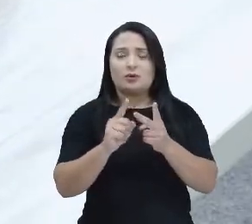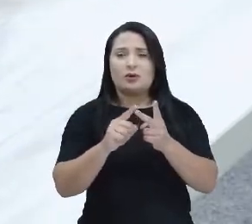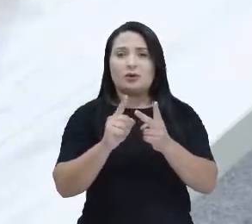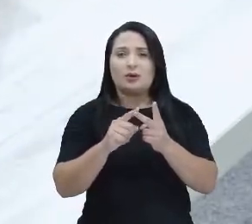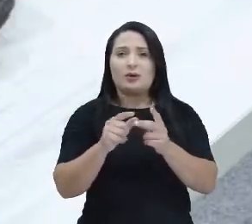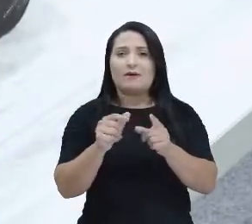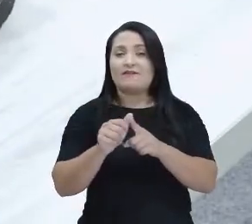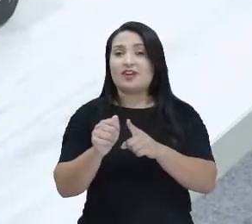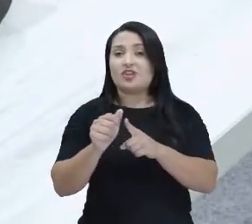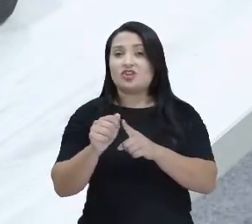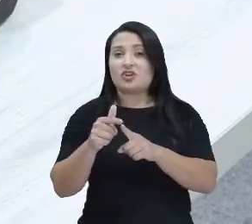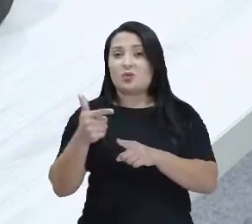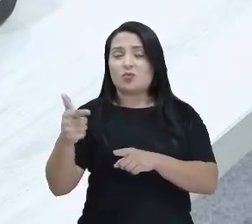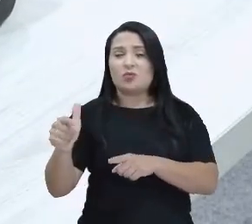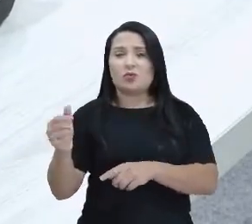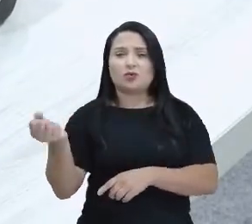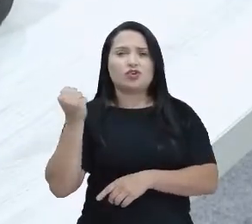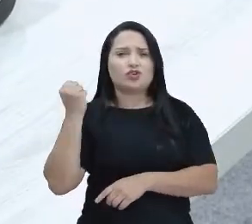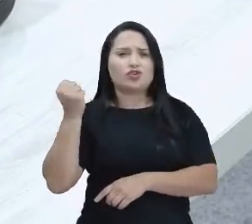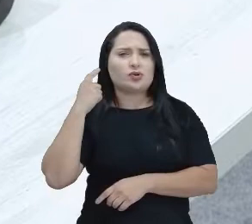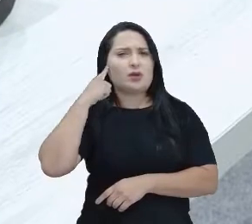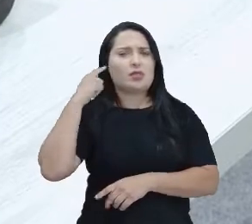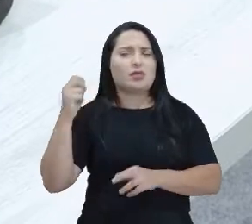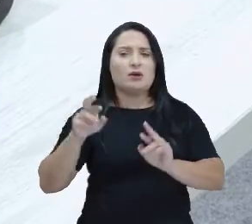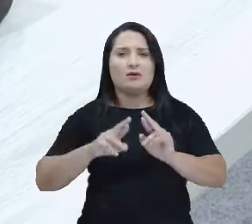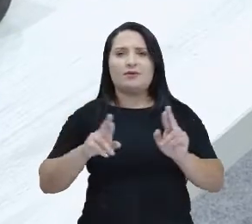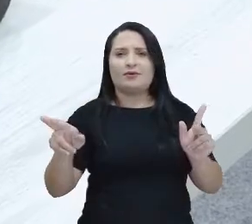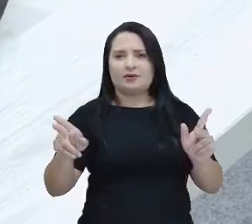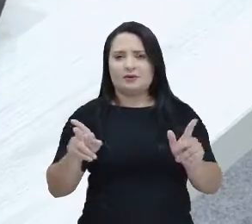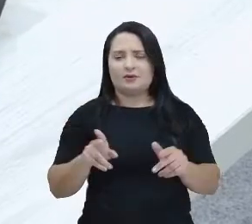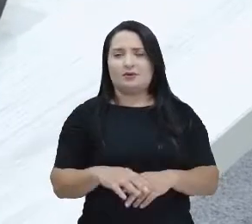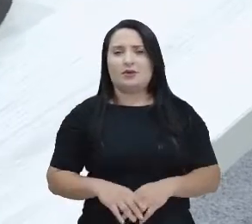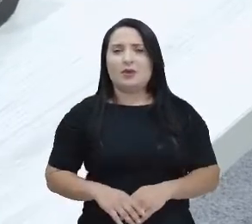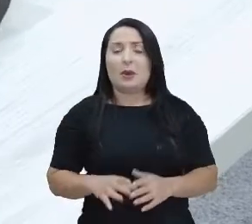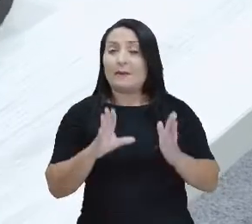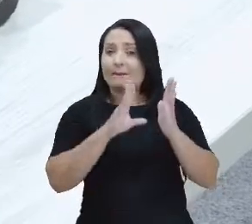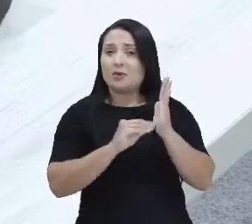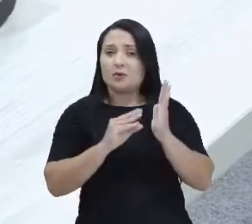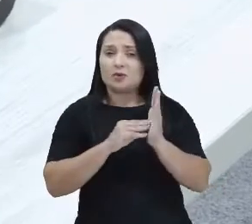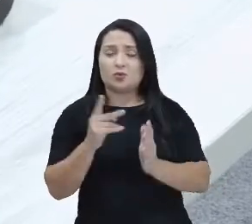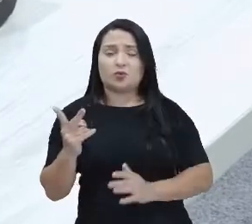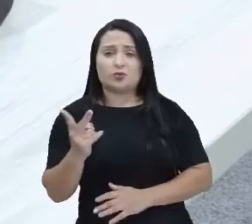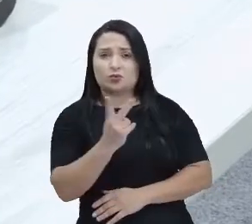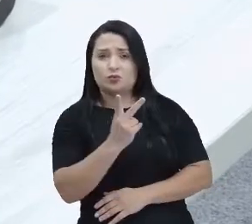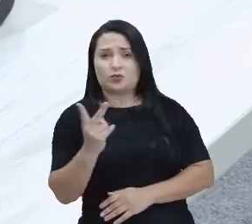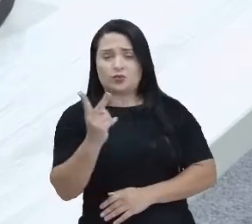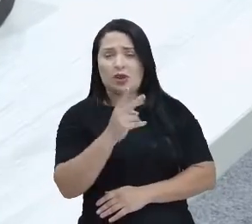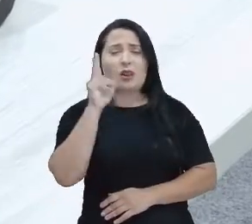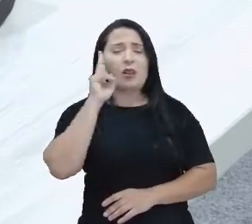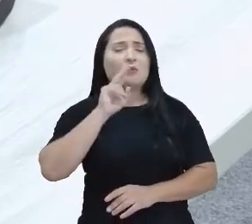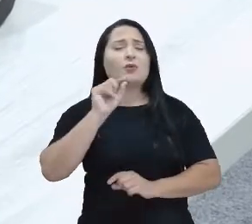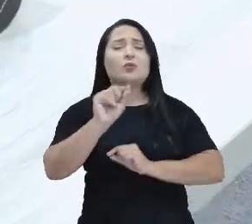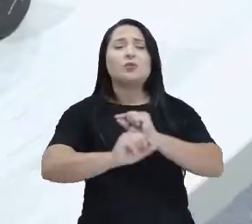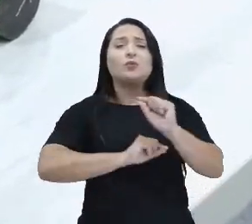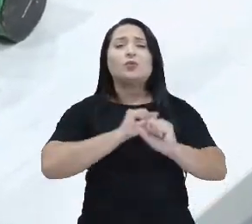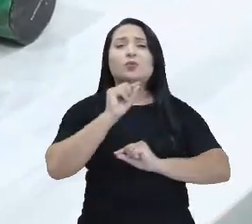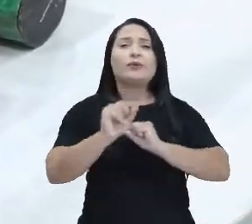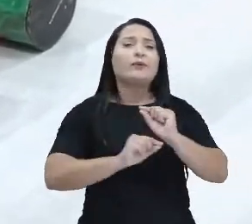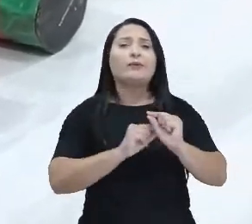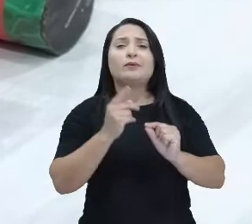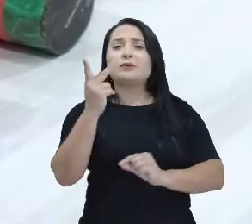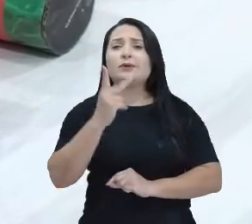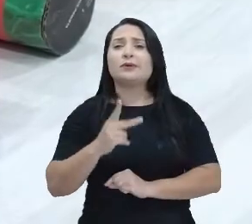já é diferente. O formato desses dois objetos vão lembrar que figura